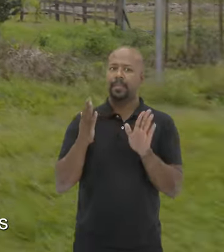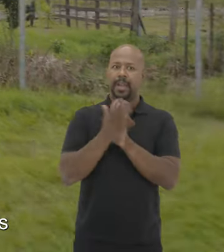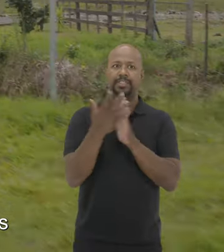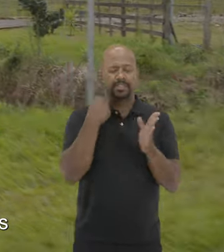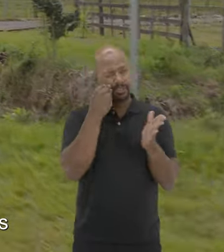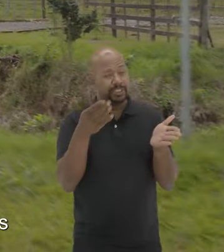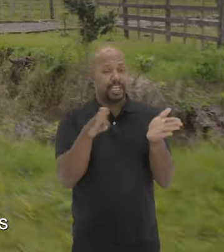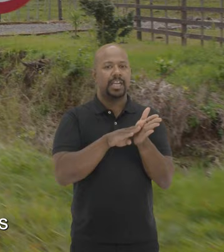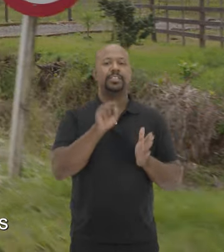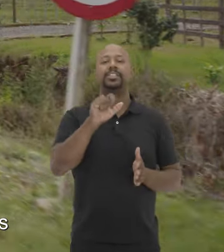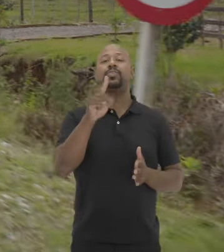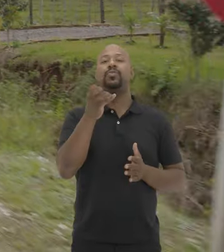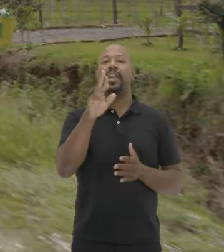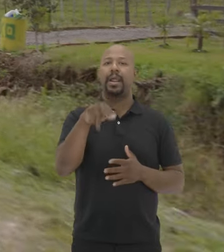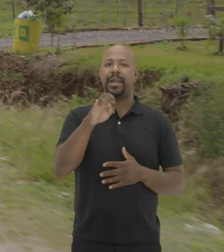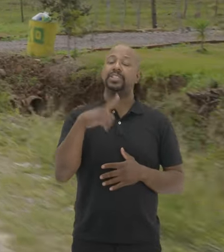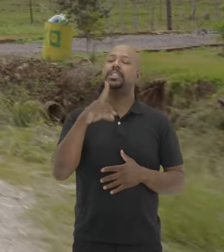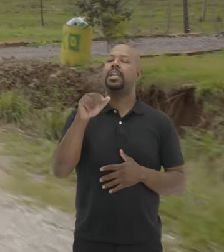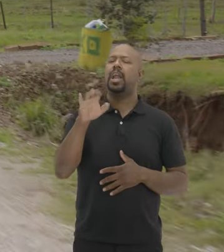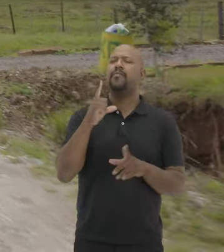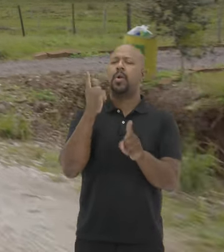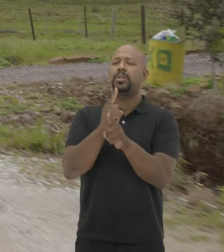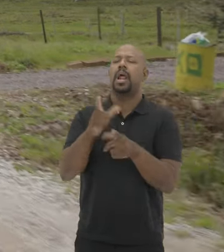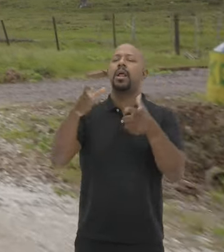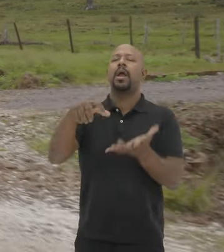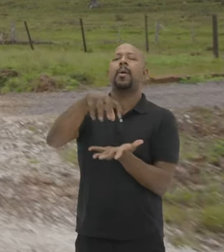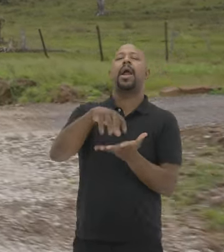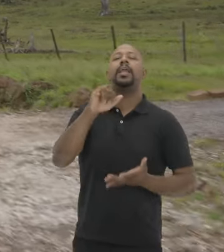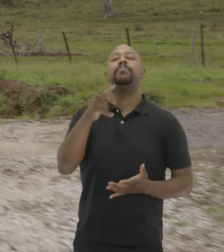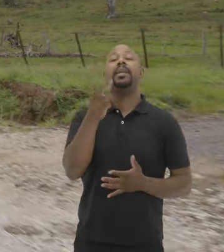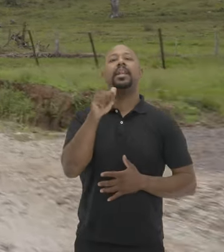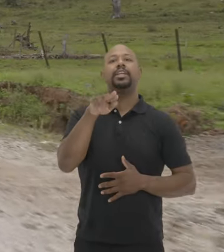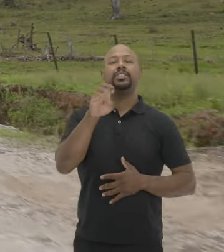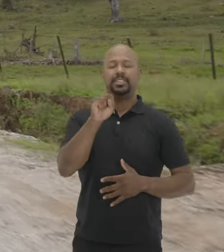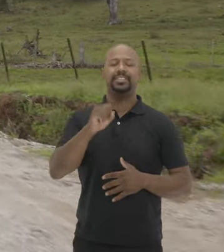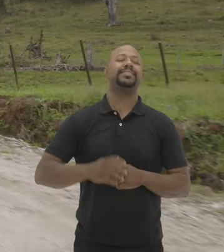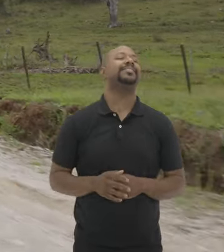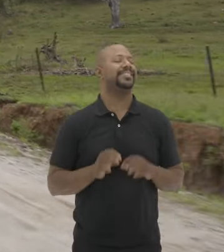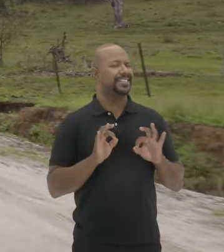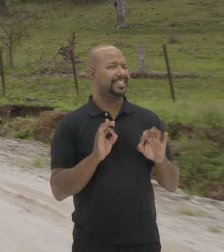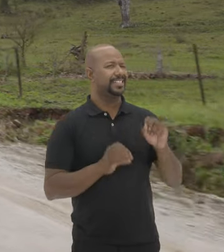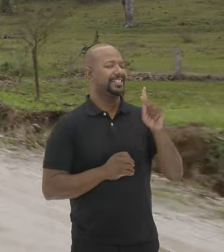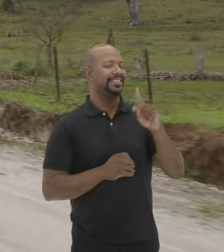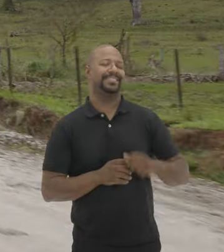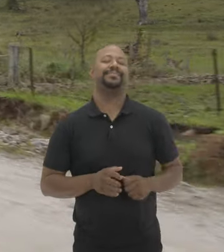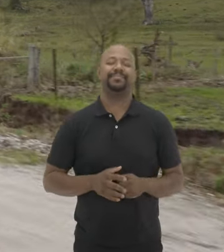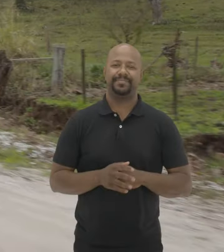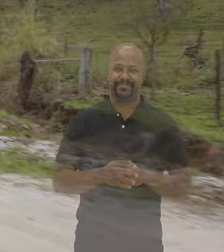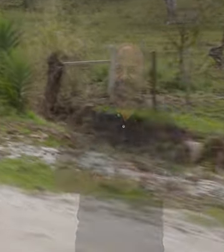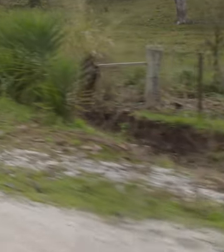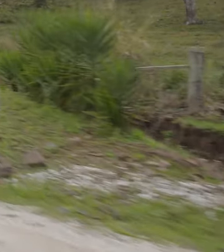João. Já estamos chegando em Silveira Martins e o Daniel vai nos encontrar no Monumento ao Imigrante. Eles passam pelo pórtico colorido de Silveira